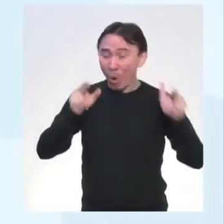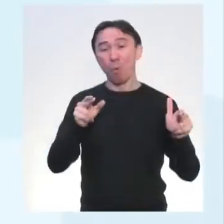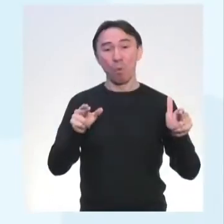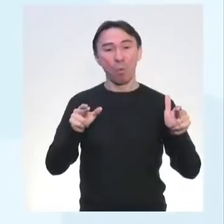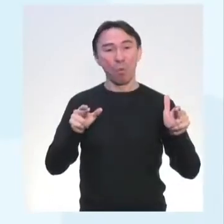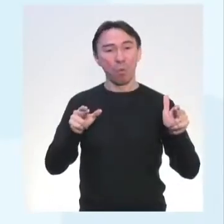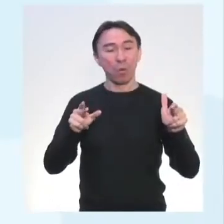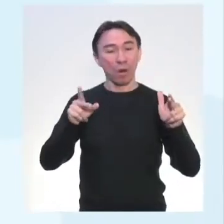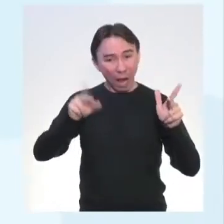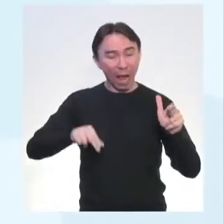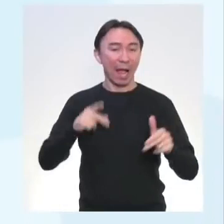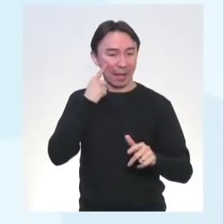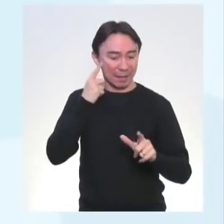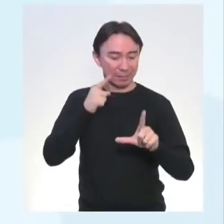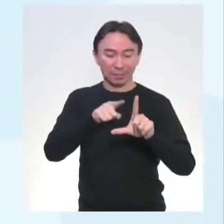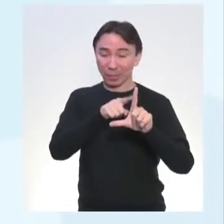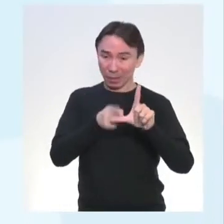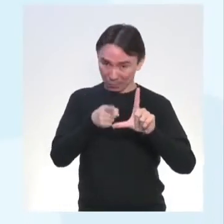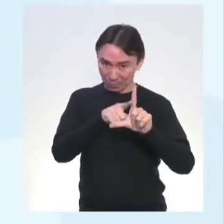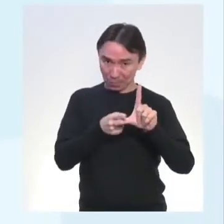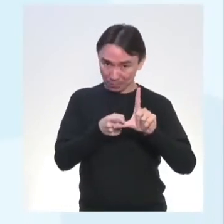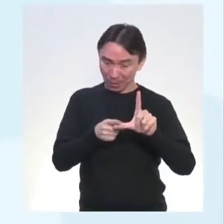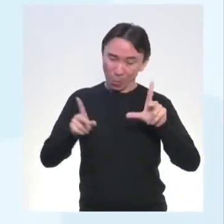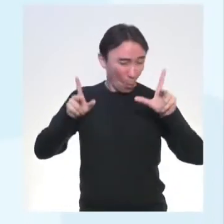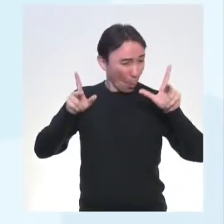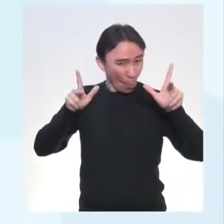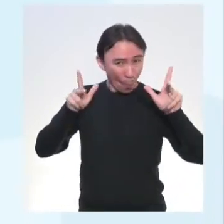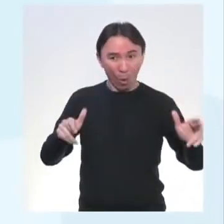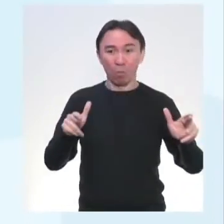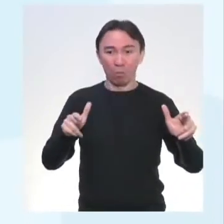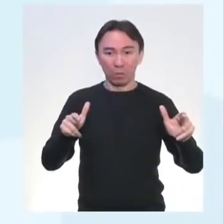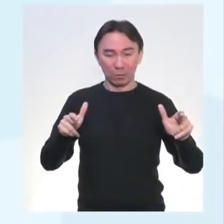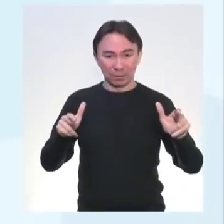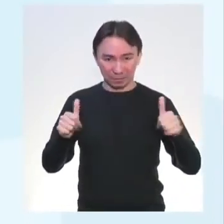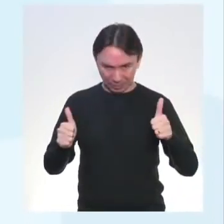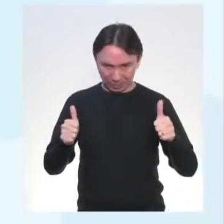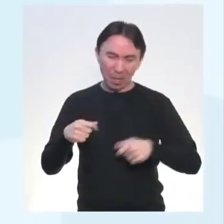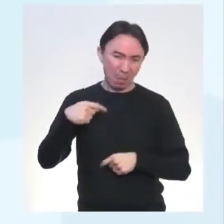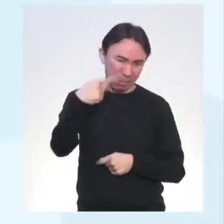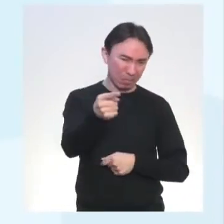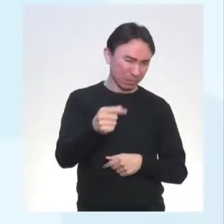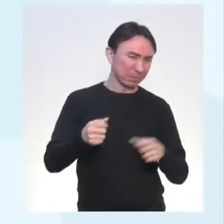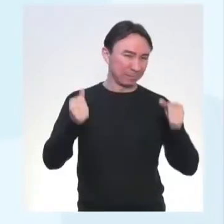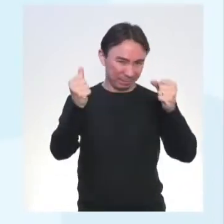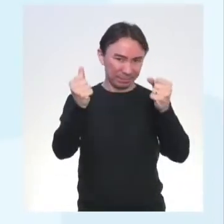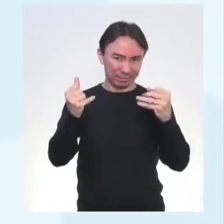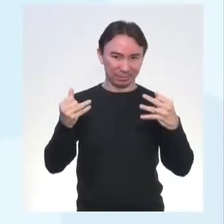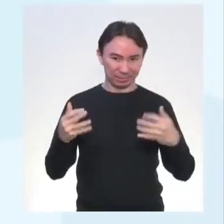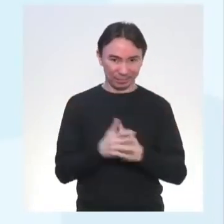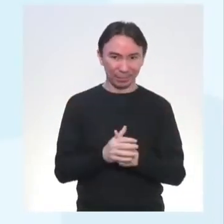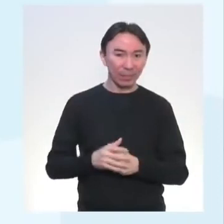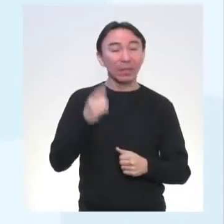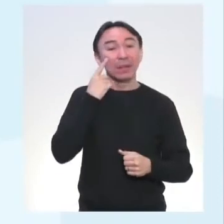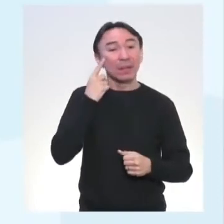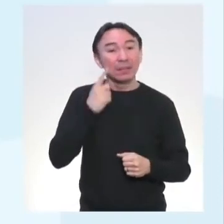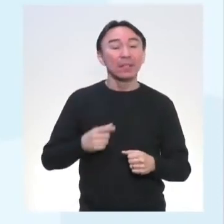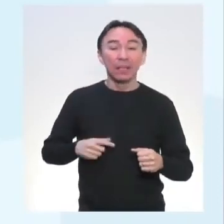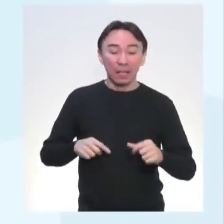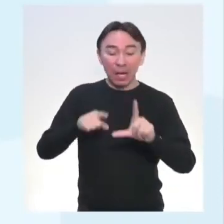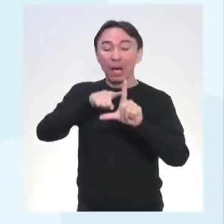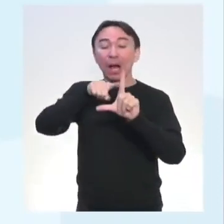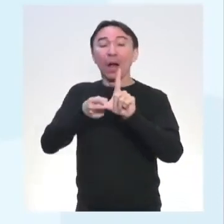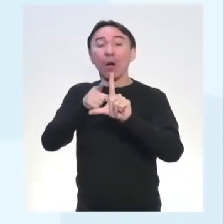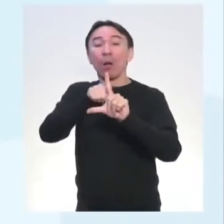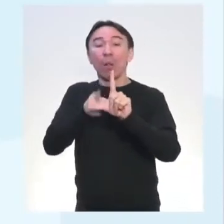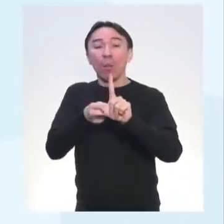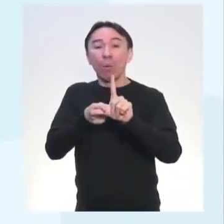de ângulos congruentes, tá? A gente vai falar um pouquinho mais à frente sobre isso aí também. O ângulo B, no caso,